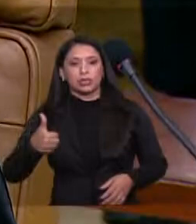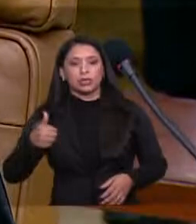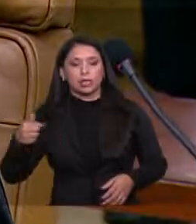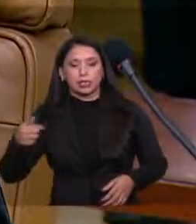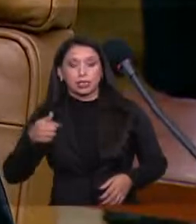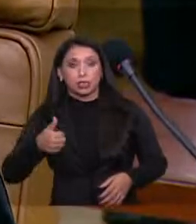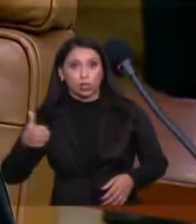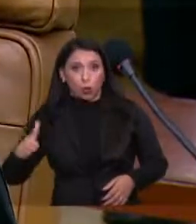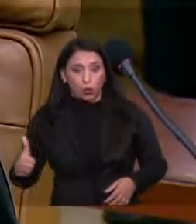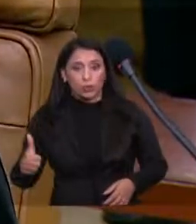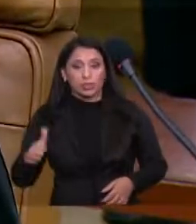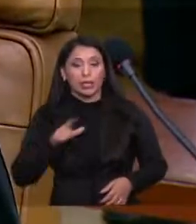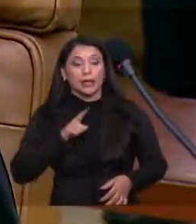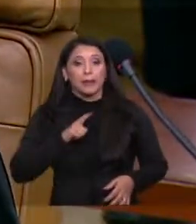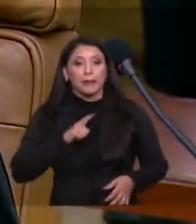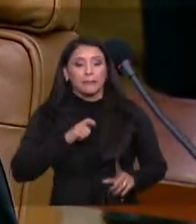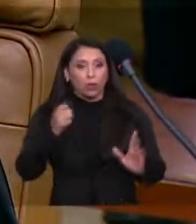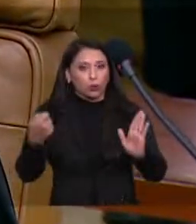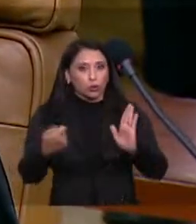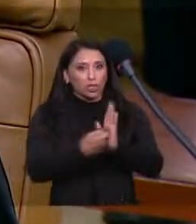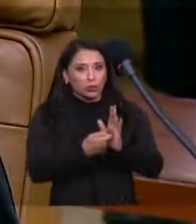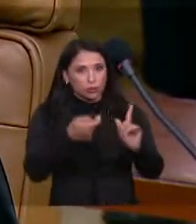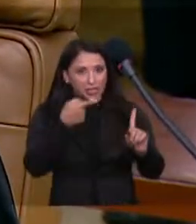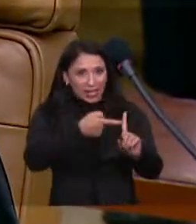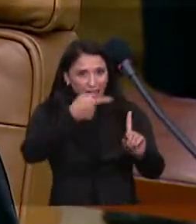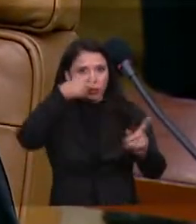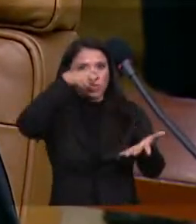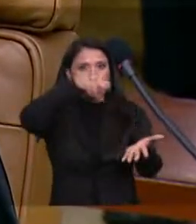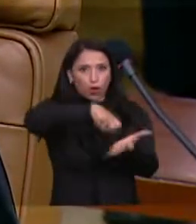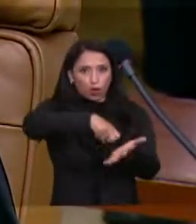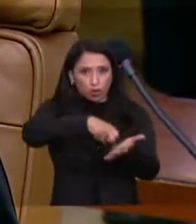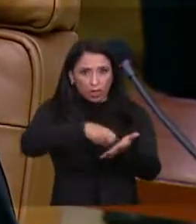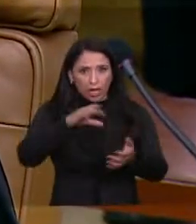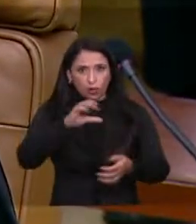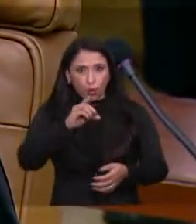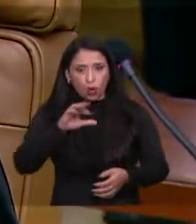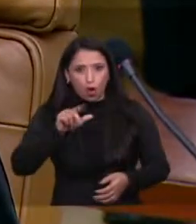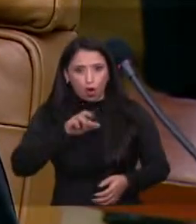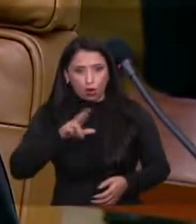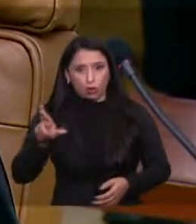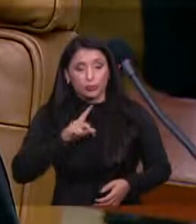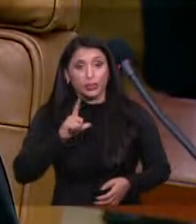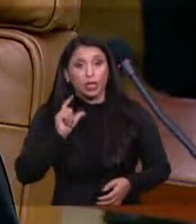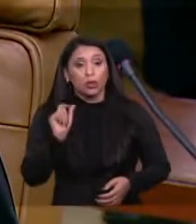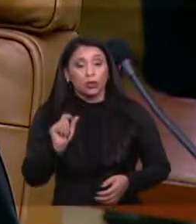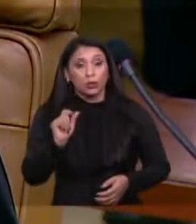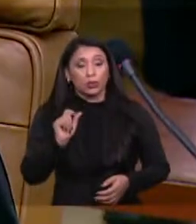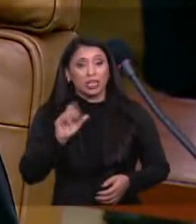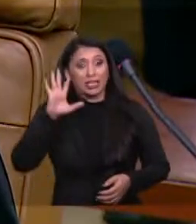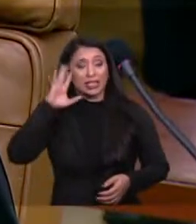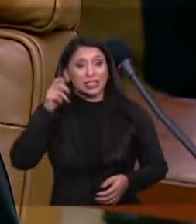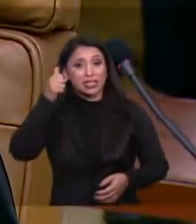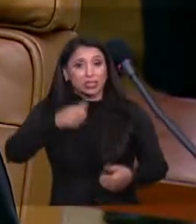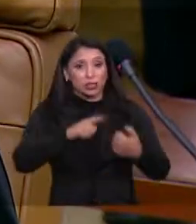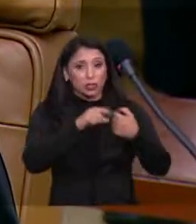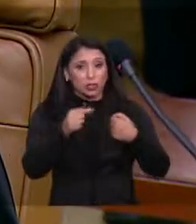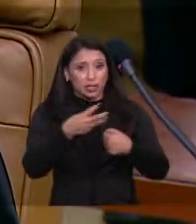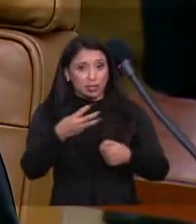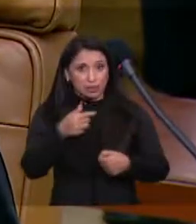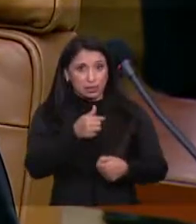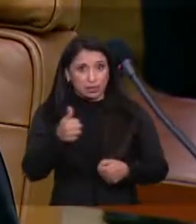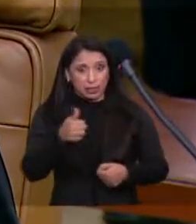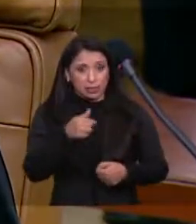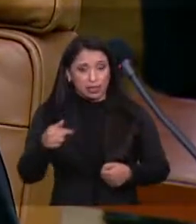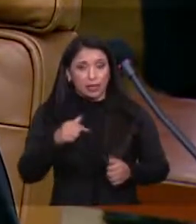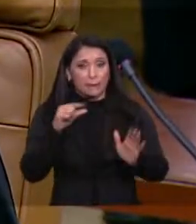primeiro condenar o denunciado Fernando Afonso Collor de Melo como em curso na sanções do artigo 317